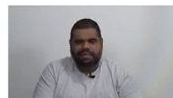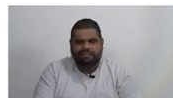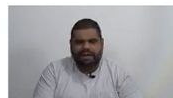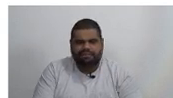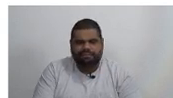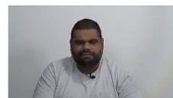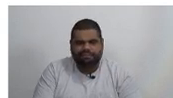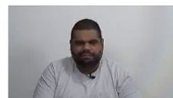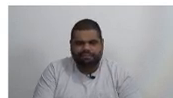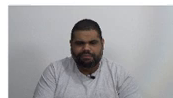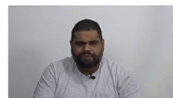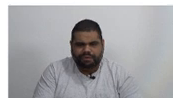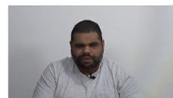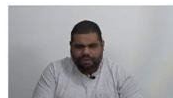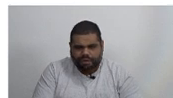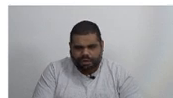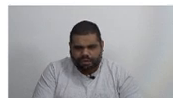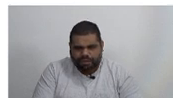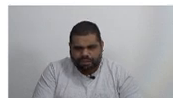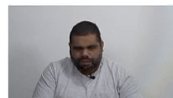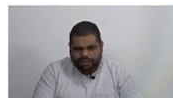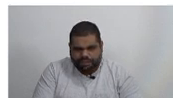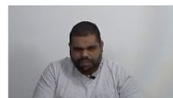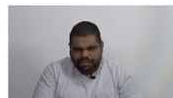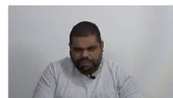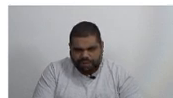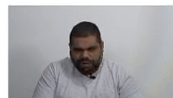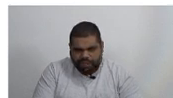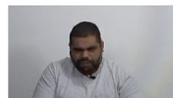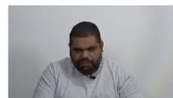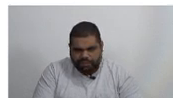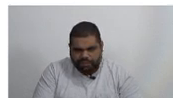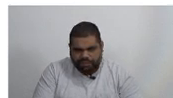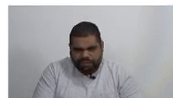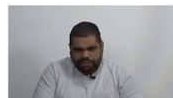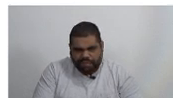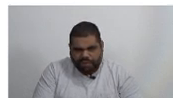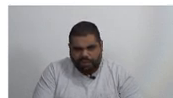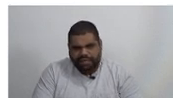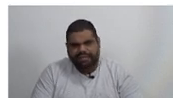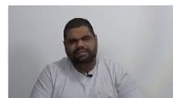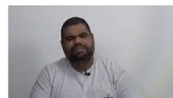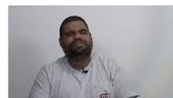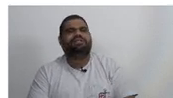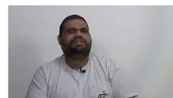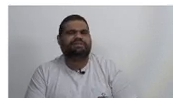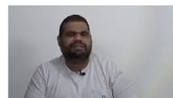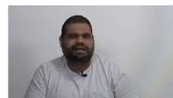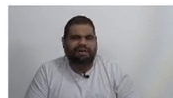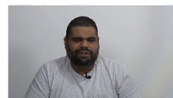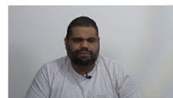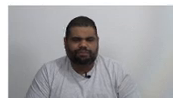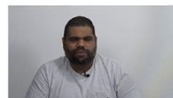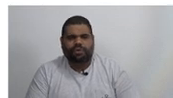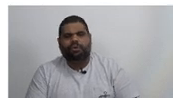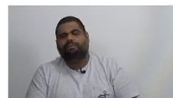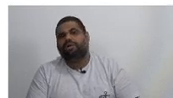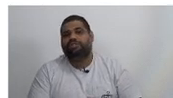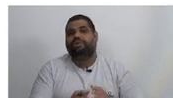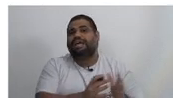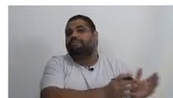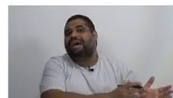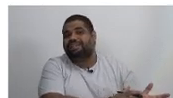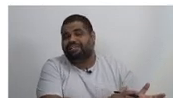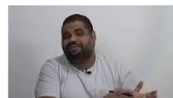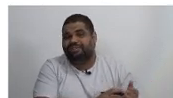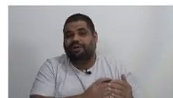nesse intervalo. Ó, x igual a 8 não existe nesse intervalo. Por